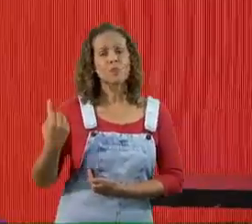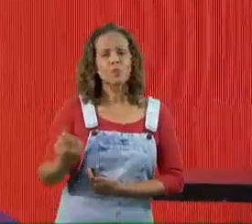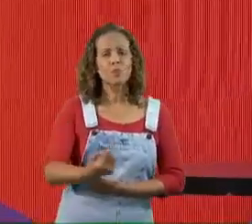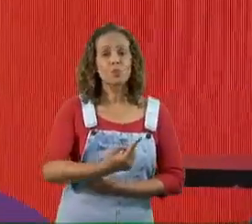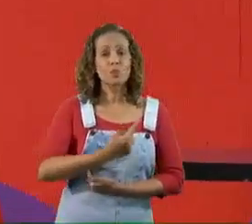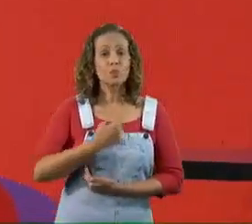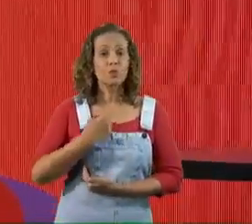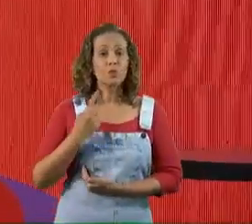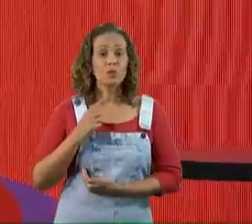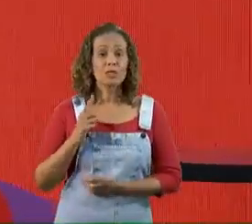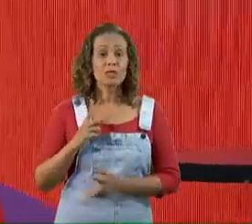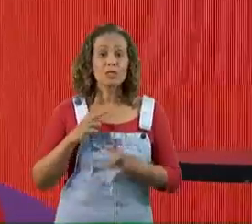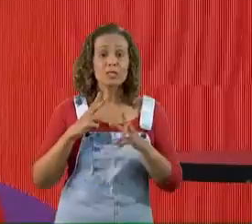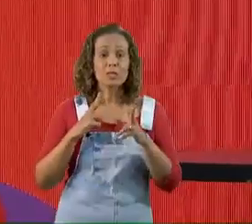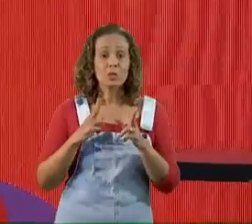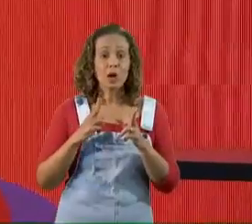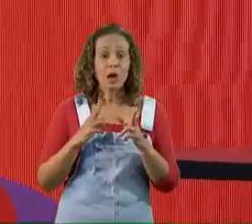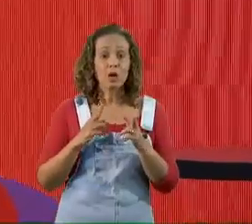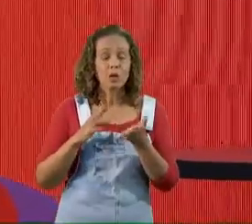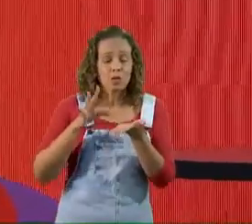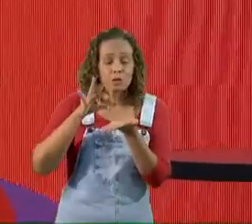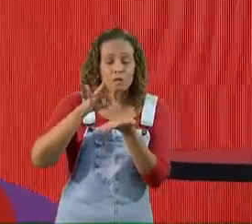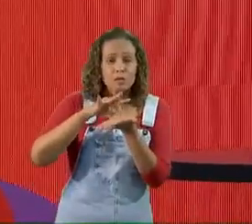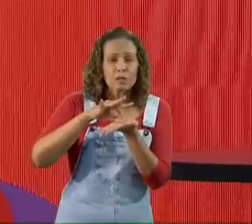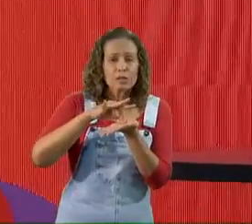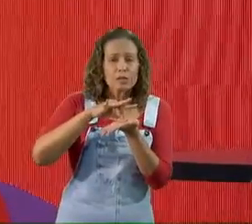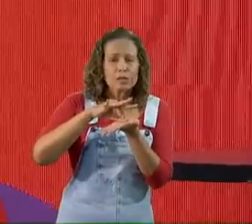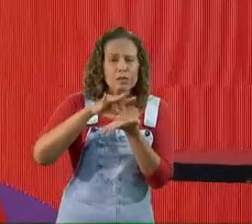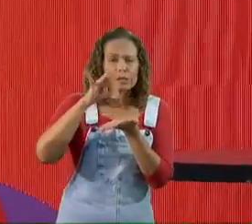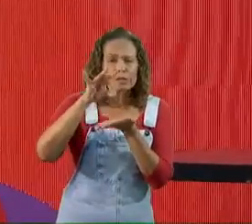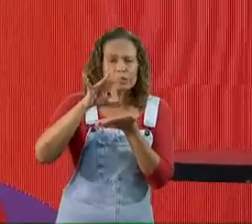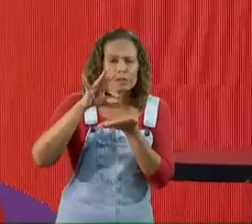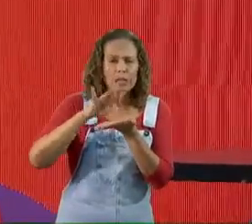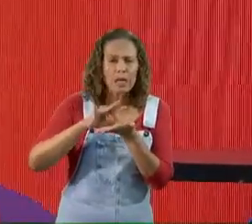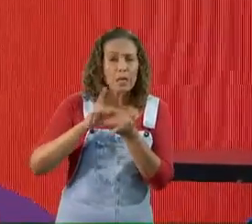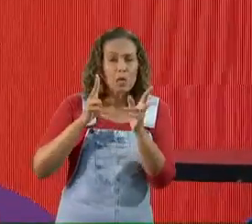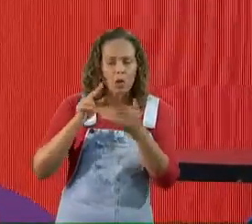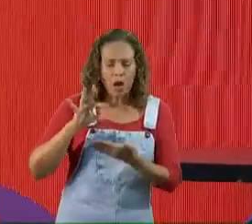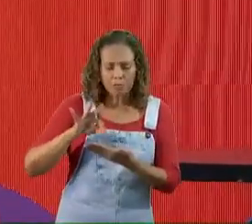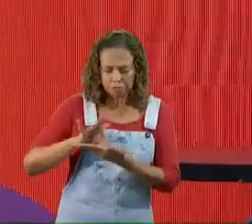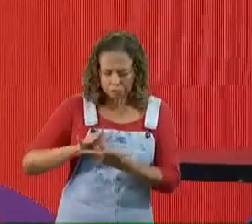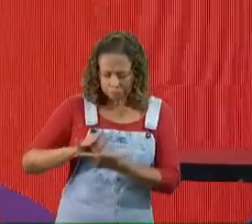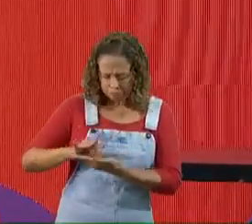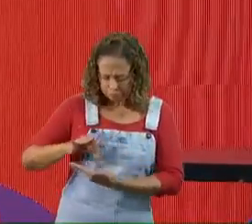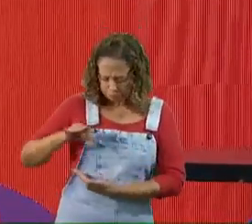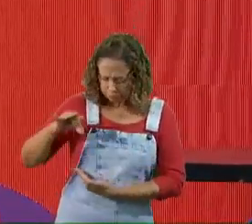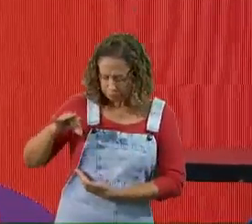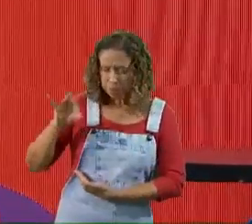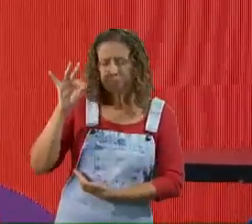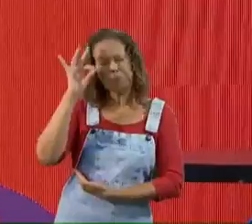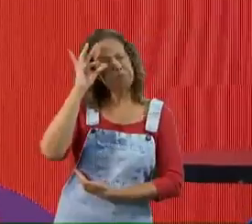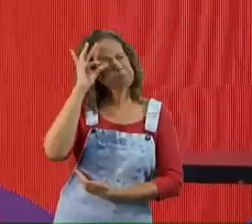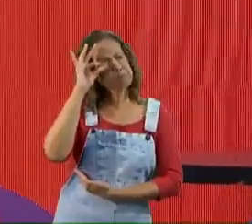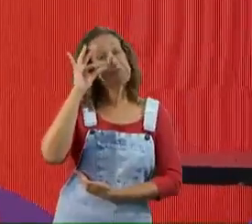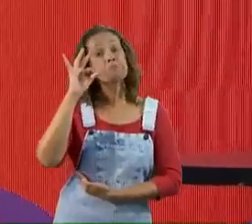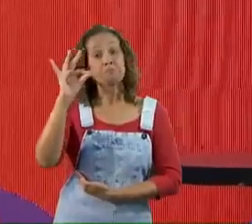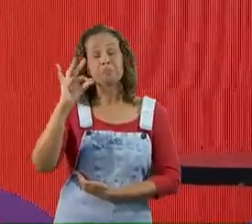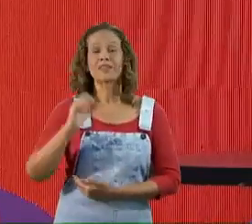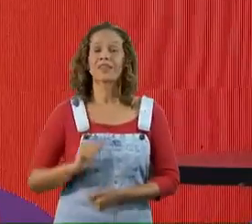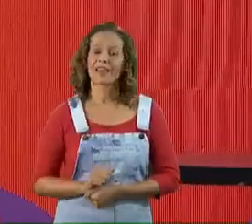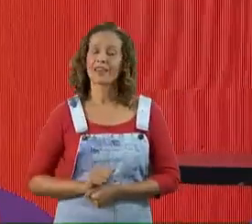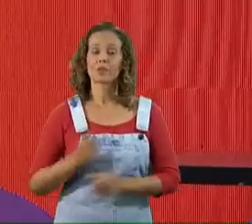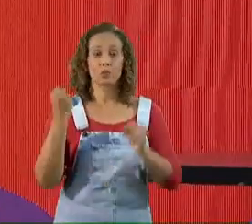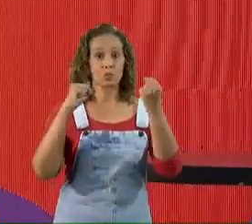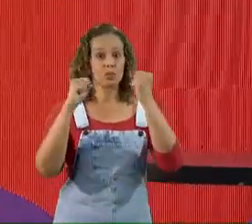uma sementinha. Bem pequenos. O salmista diz que de um jeito